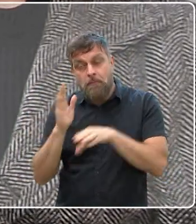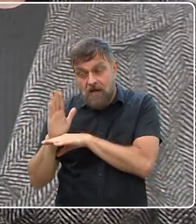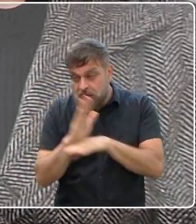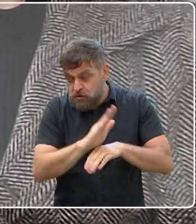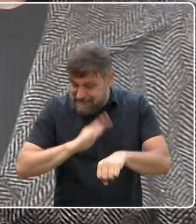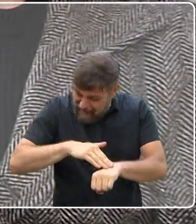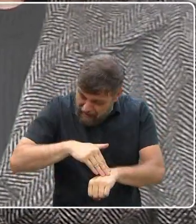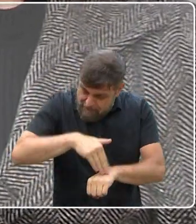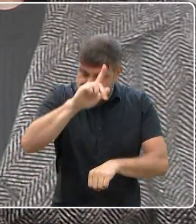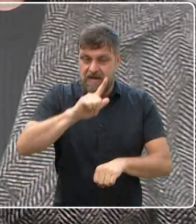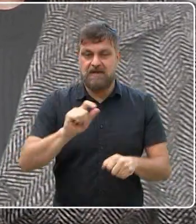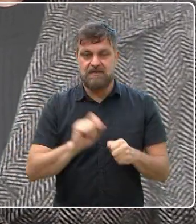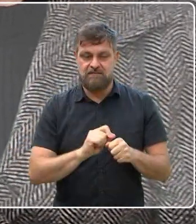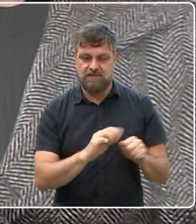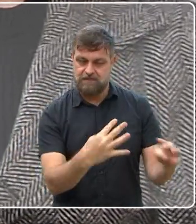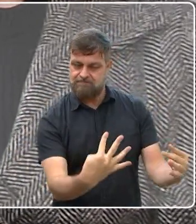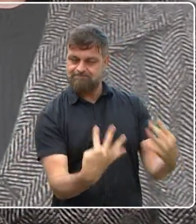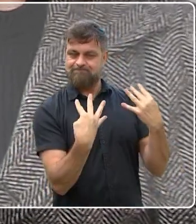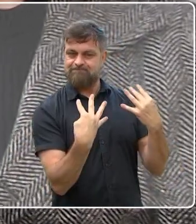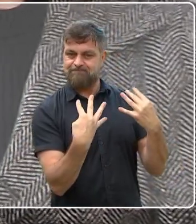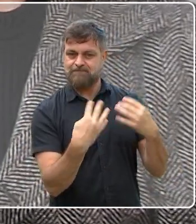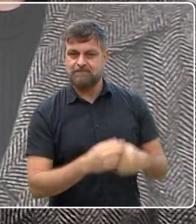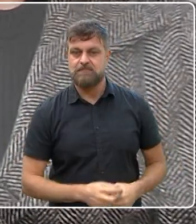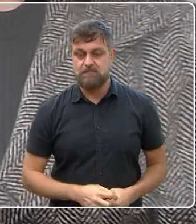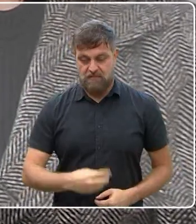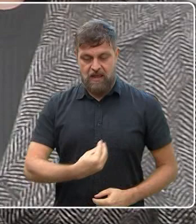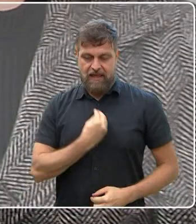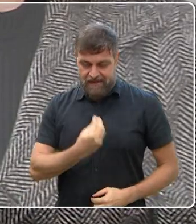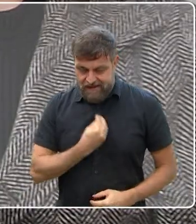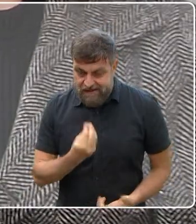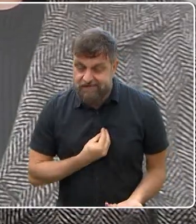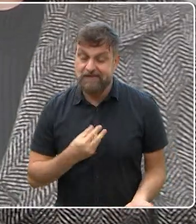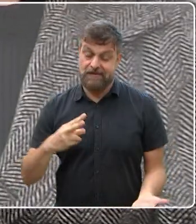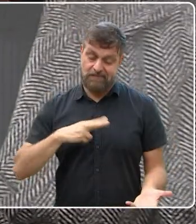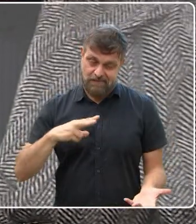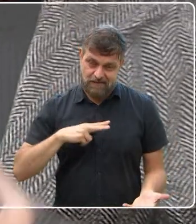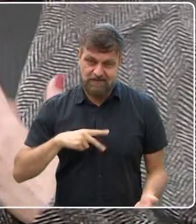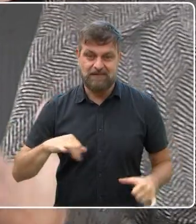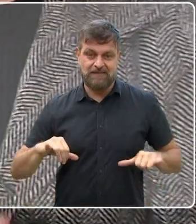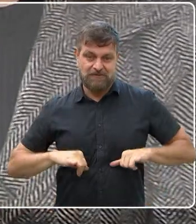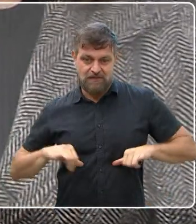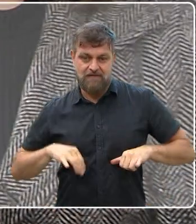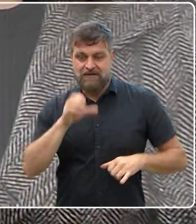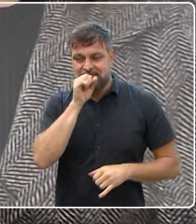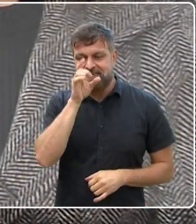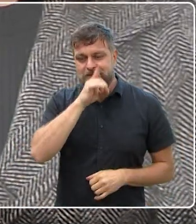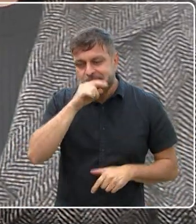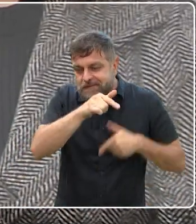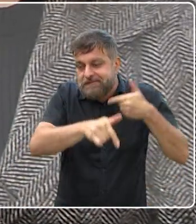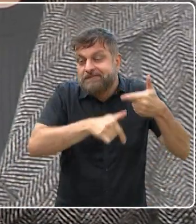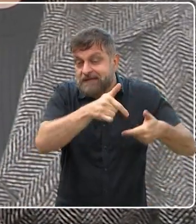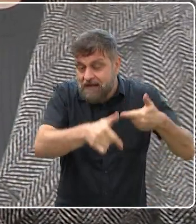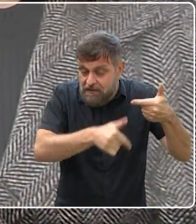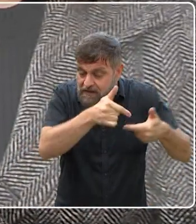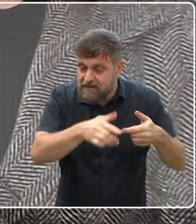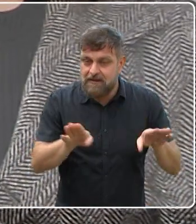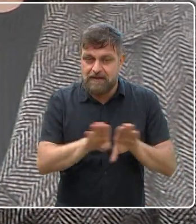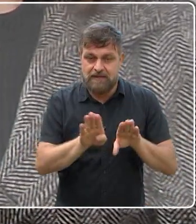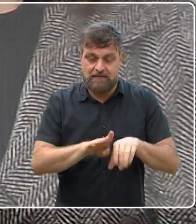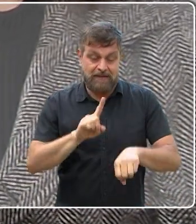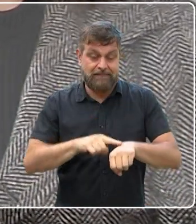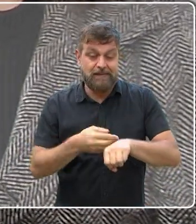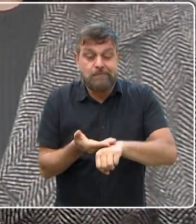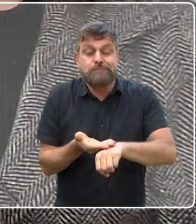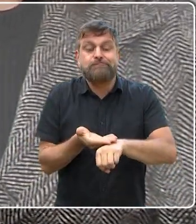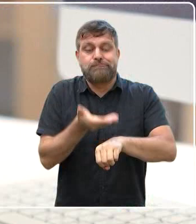parte do escopo dele, e isso acaba, sim, comprometendo um pouco a vida pessoal, né? Algum final de semana que ele tenha que trabalhar até